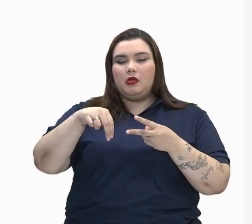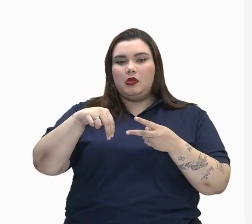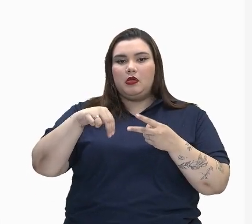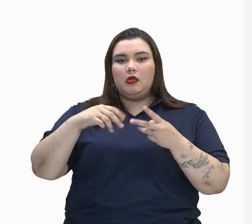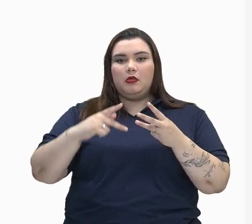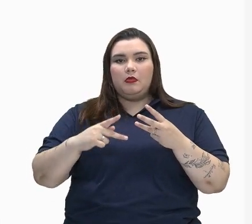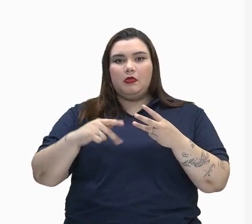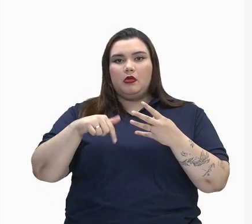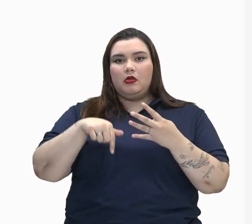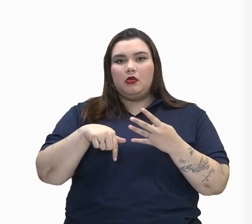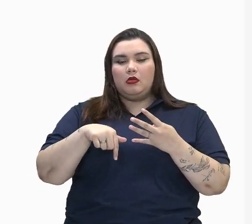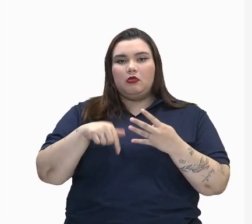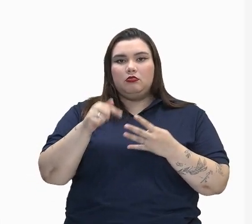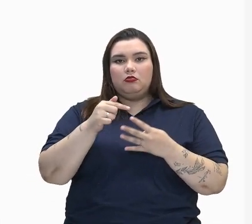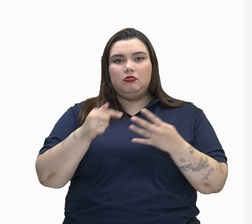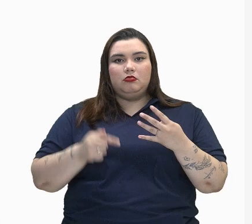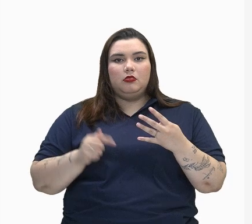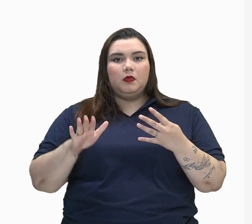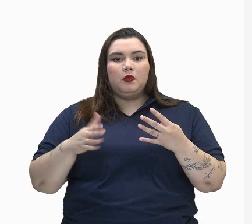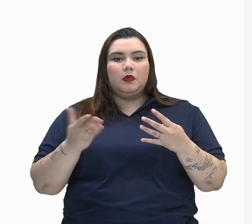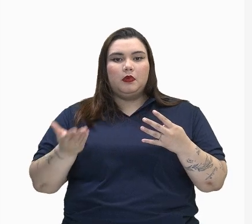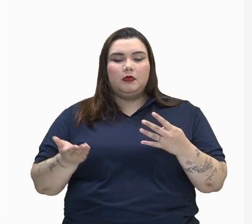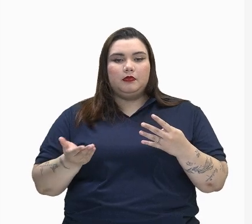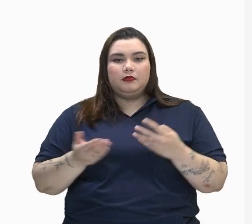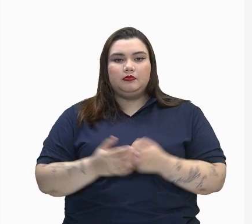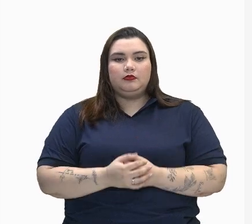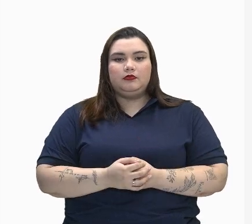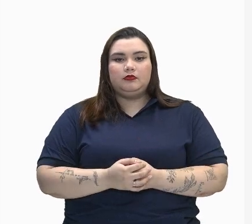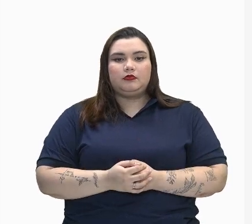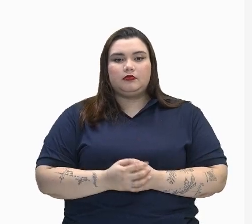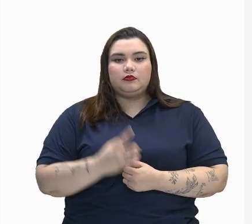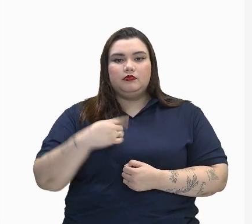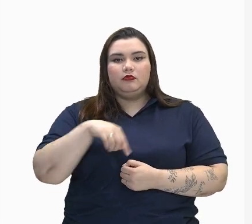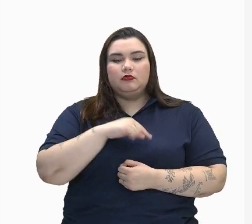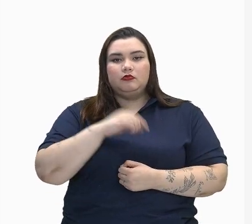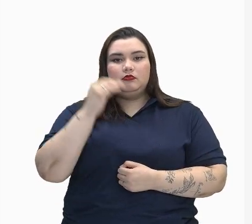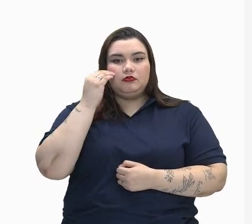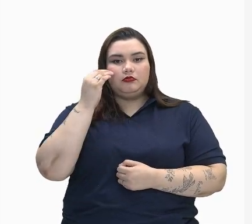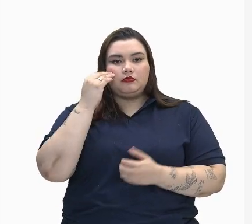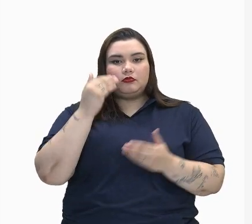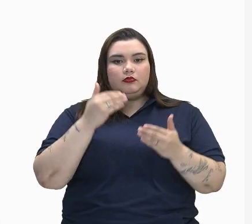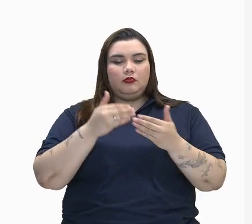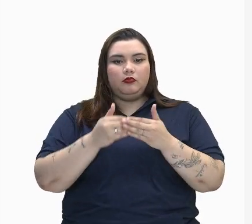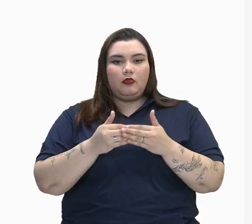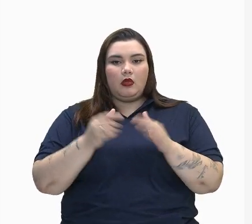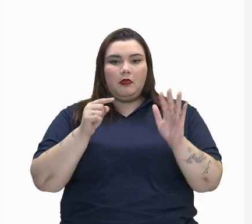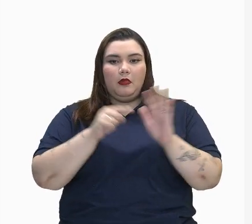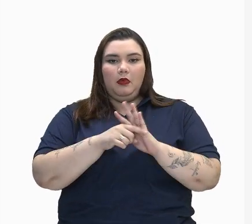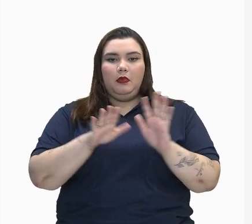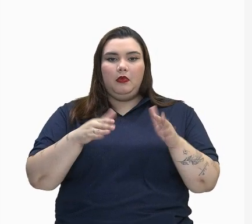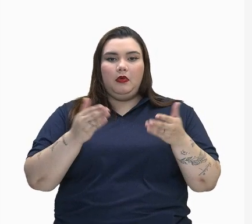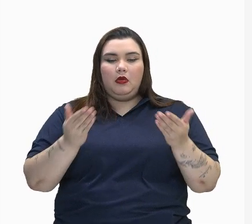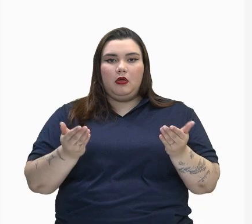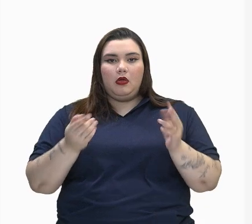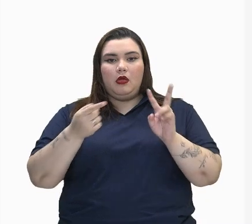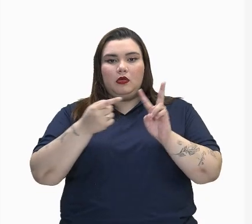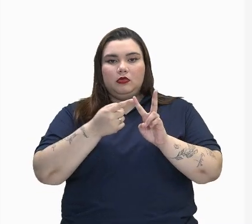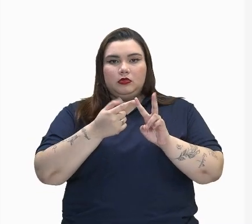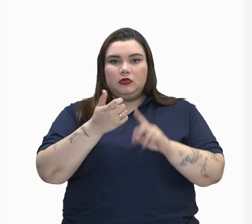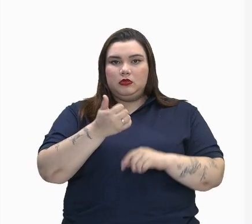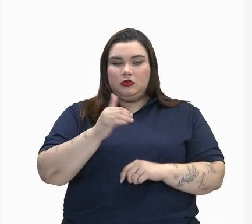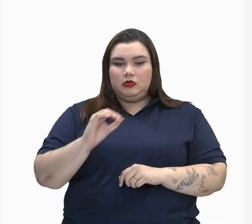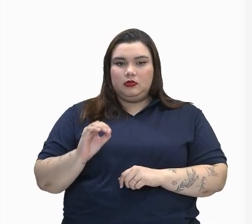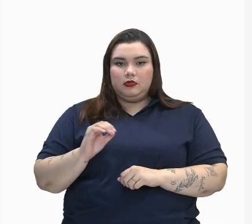Q? O que a gente faz, então? A gente vai fazer, então, a aproximação, né? Porque está perguntando qual desses aí se aproxima da raiz de